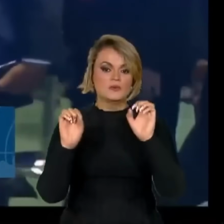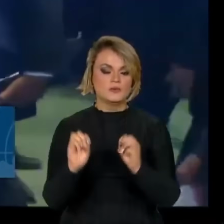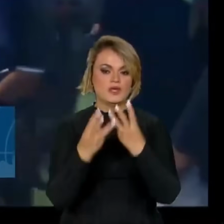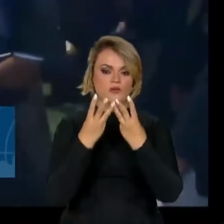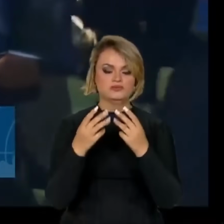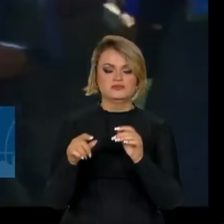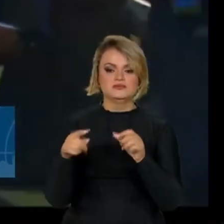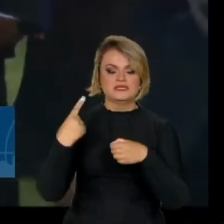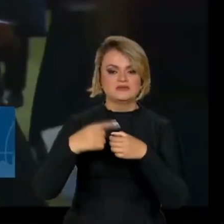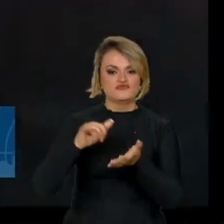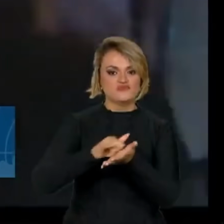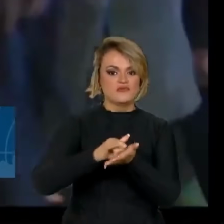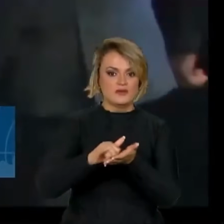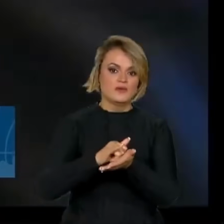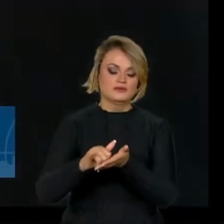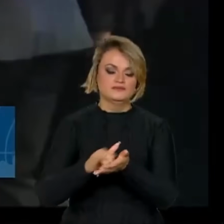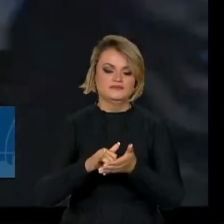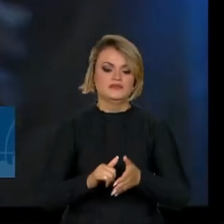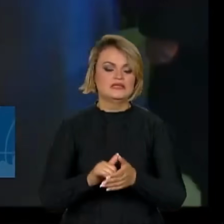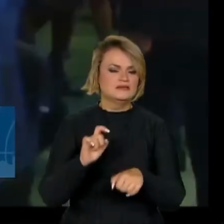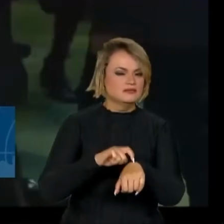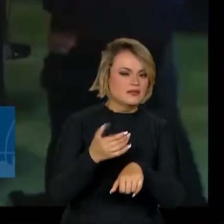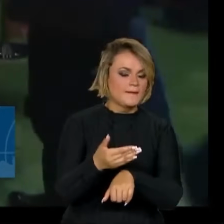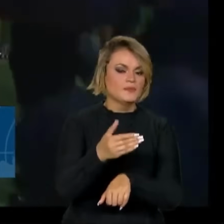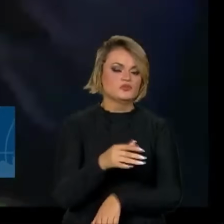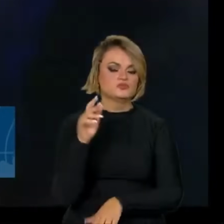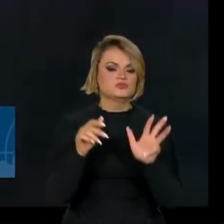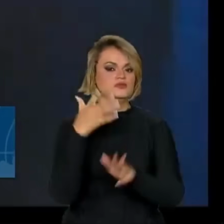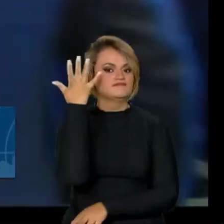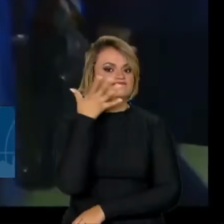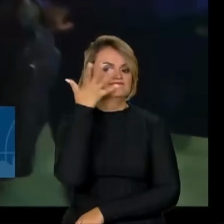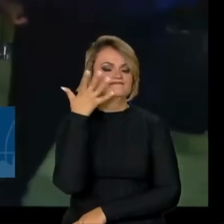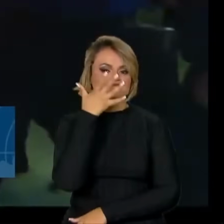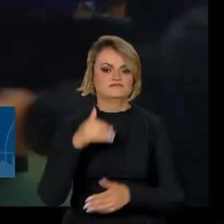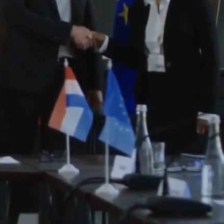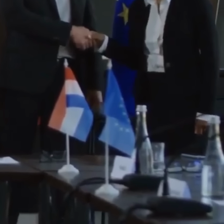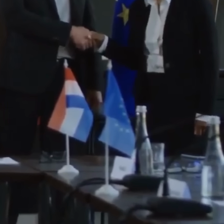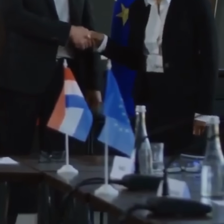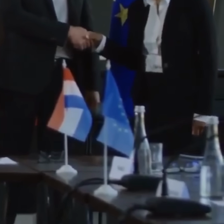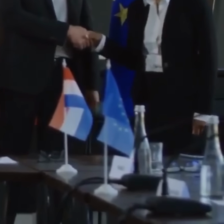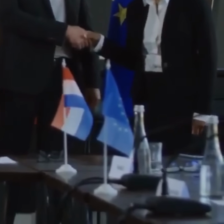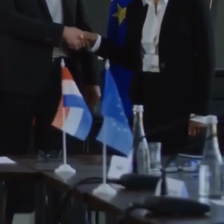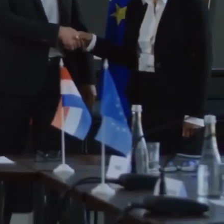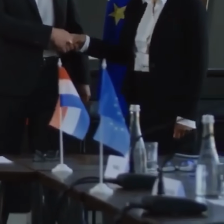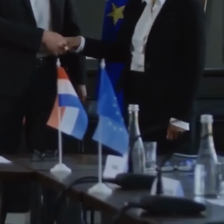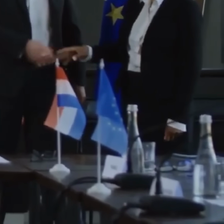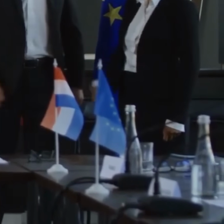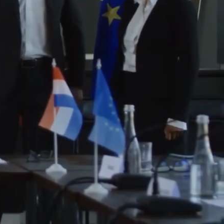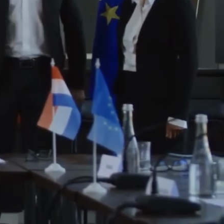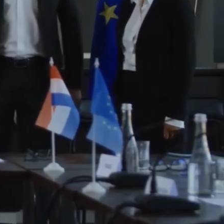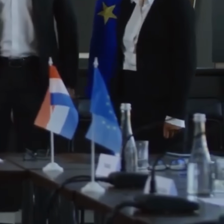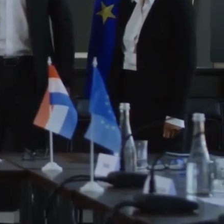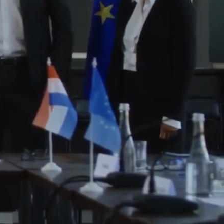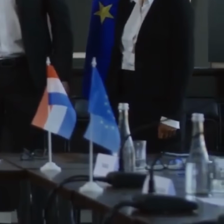ou seja os presidentes como ele vão poder dizer olha eu fiz isso aí eu nem queria fazer mas fui obrigado e ponto final e vocês eh coloquem o